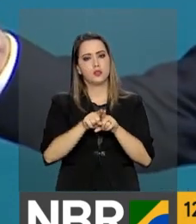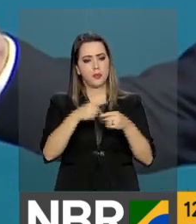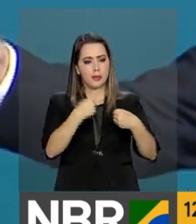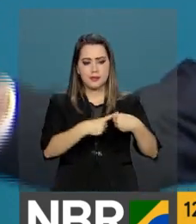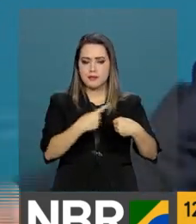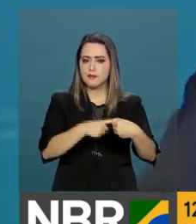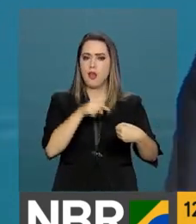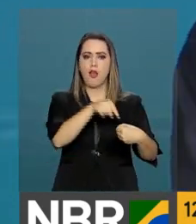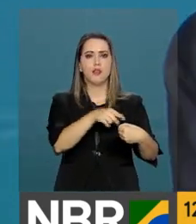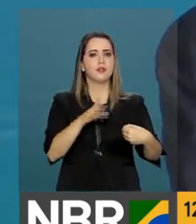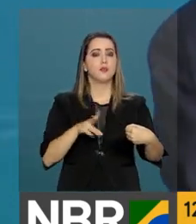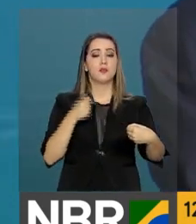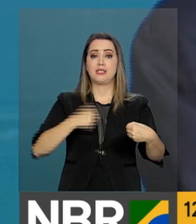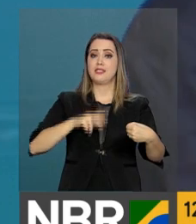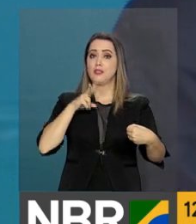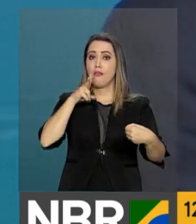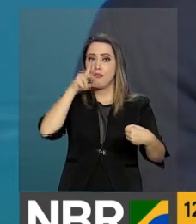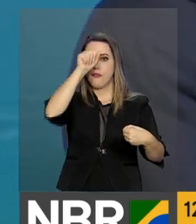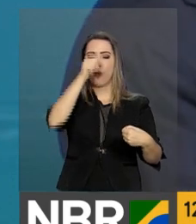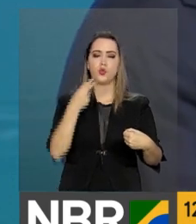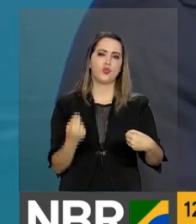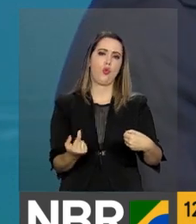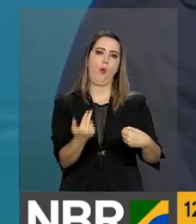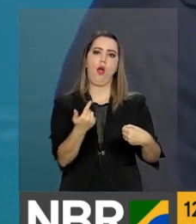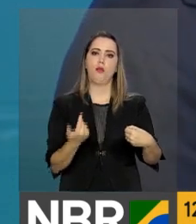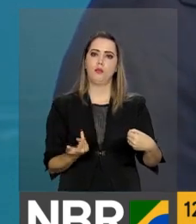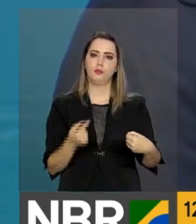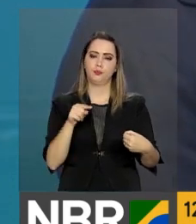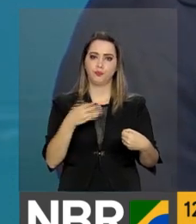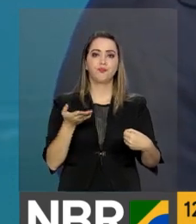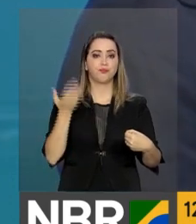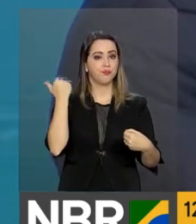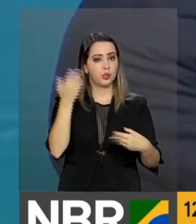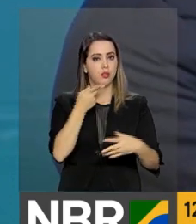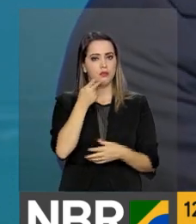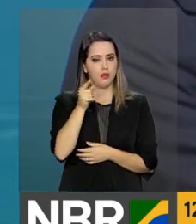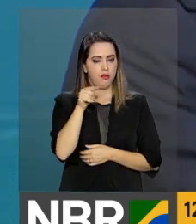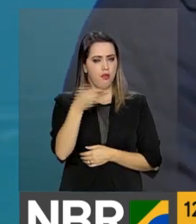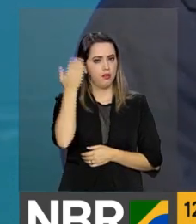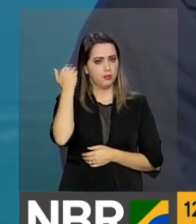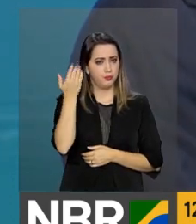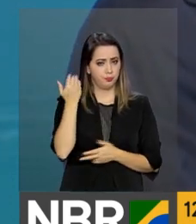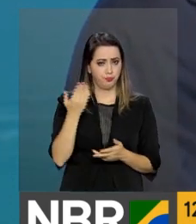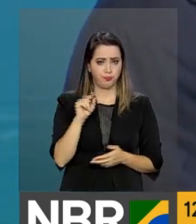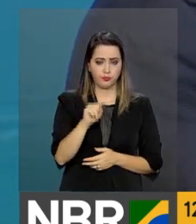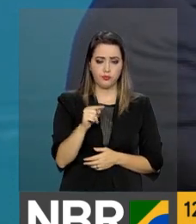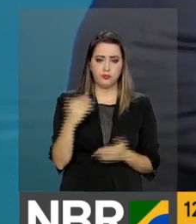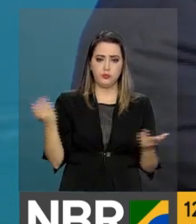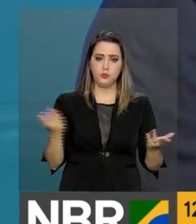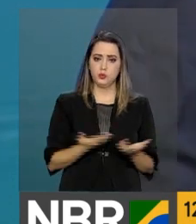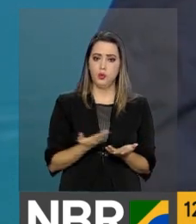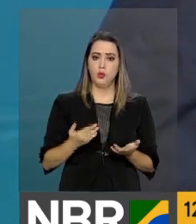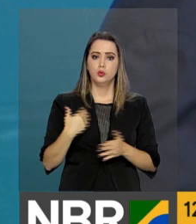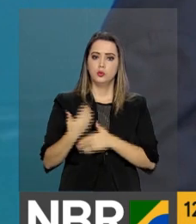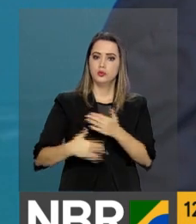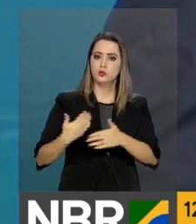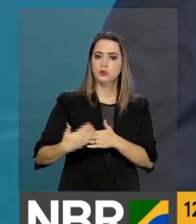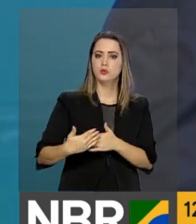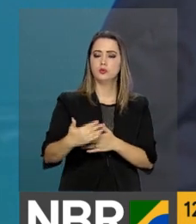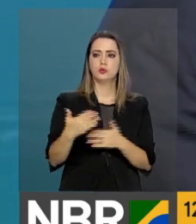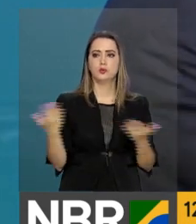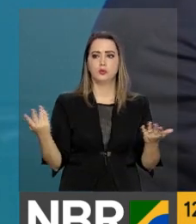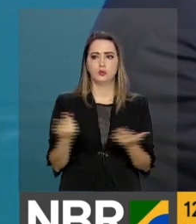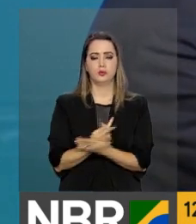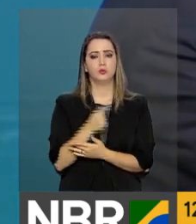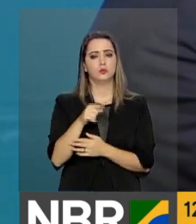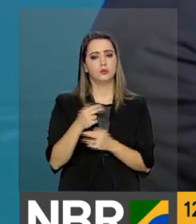sejam fortes. É isso que nós pregamos no passado recente, e que hoje nós estamos realizando.